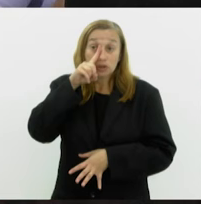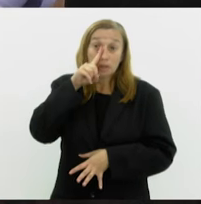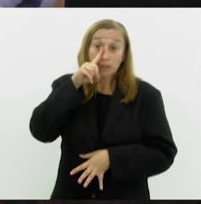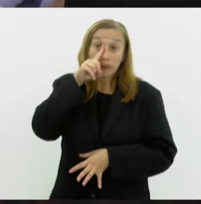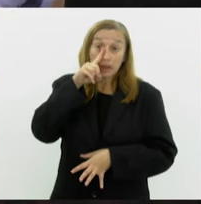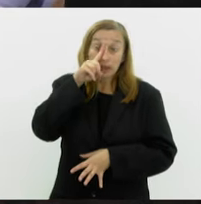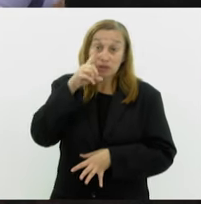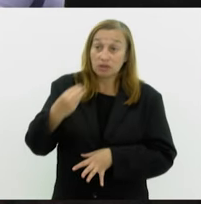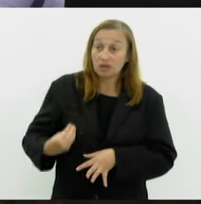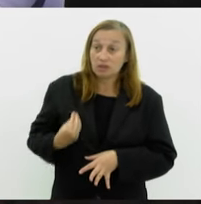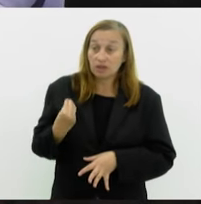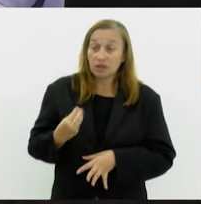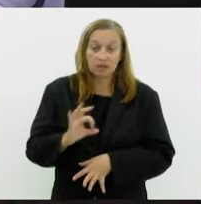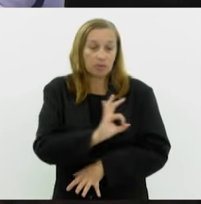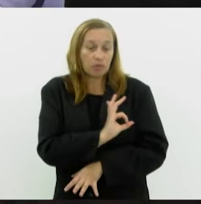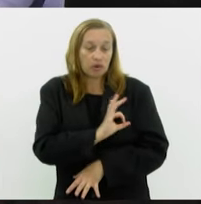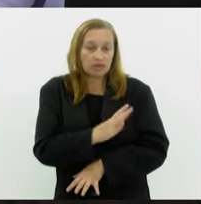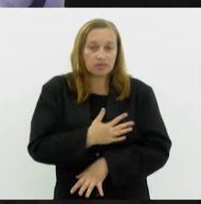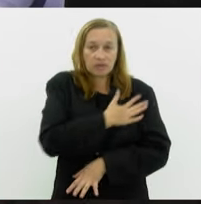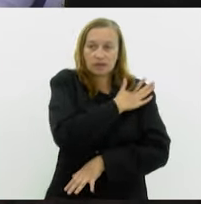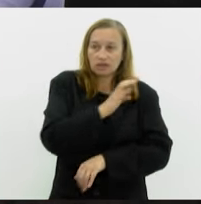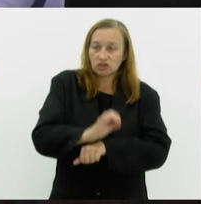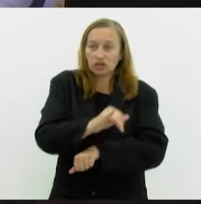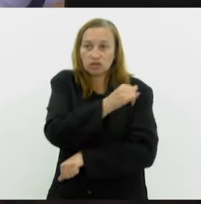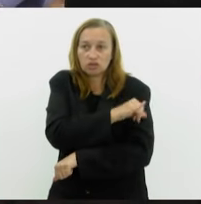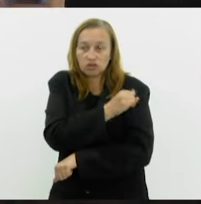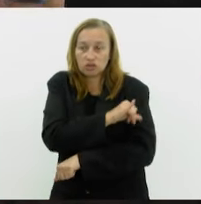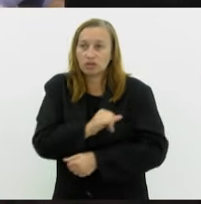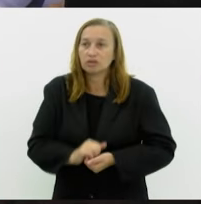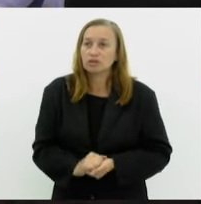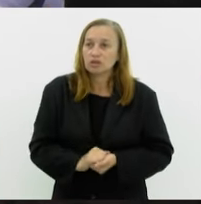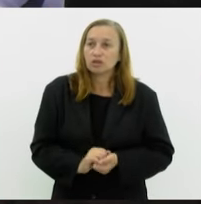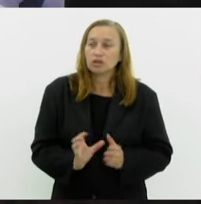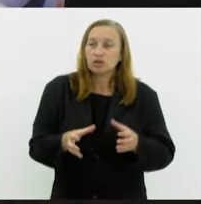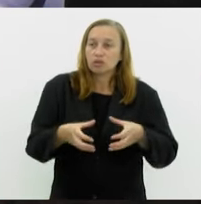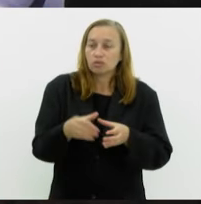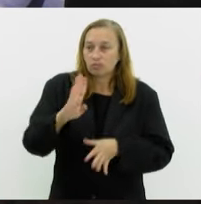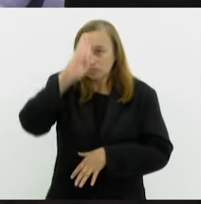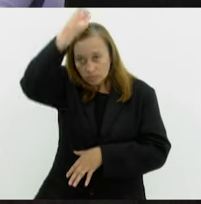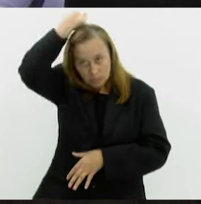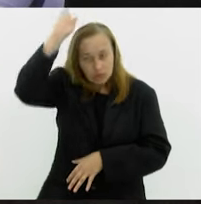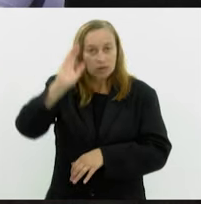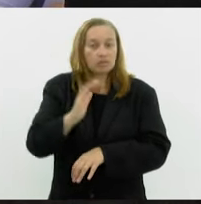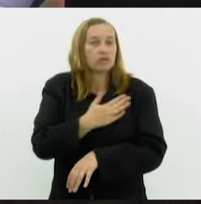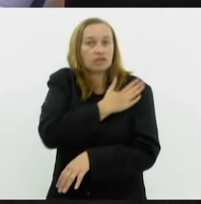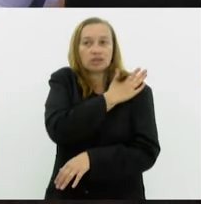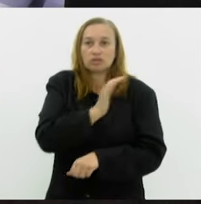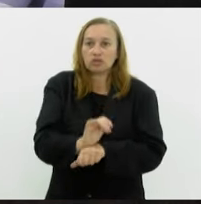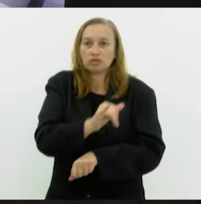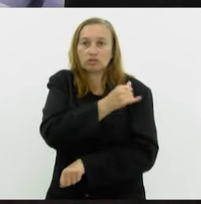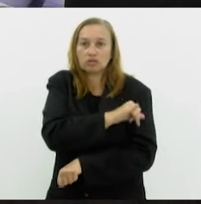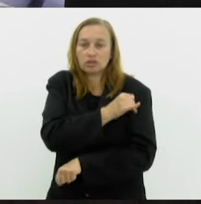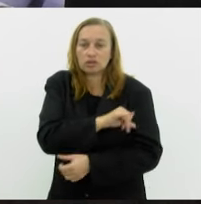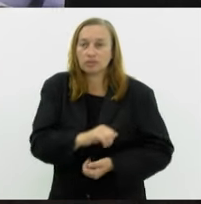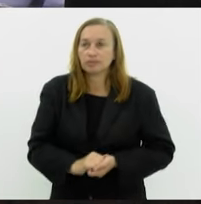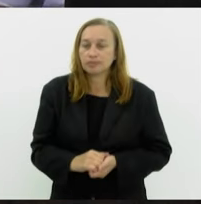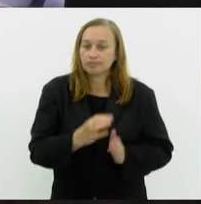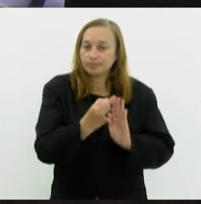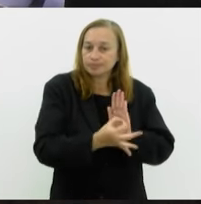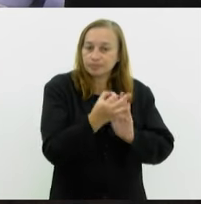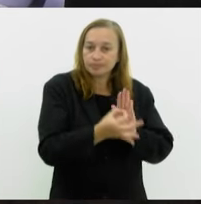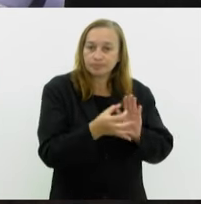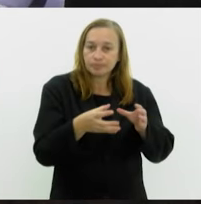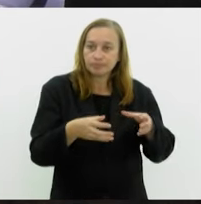lesão permanente da Polícia Militar do Estado do Rio de Janeiro e Corpo de Bombeiros Militar do Estado do Rio de Janeiro. Parecer da Comissão